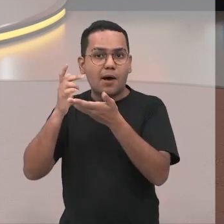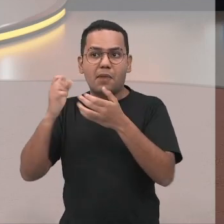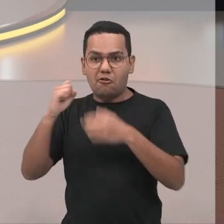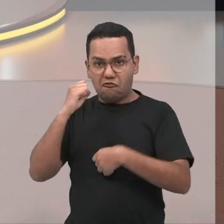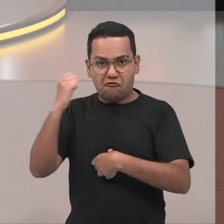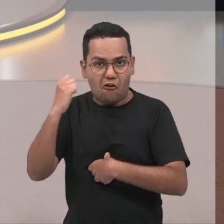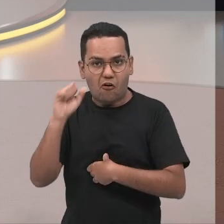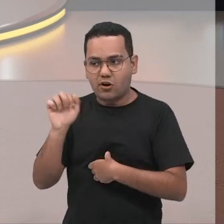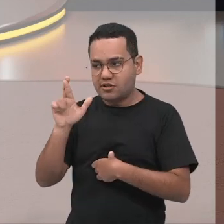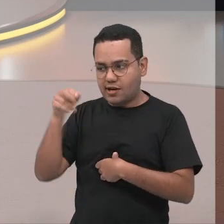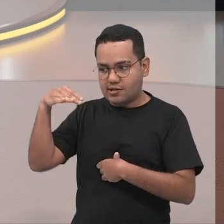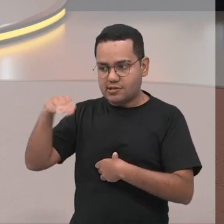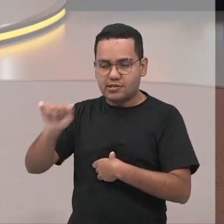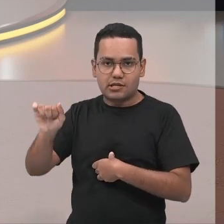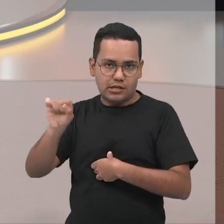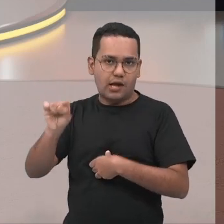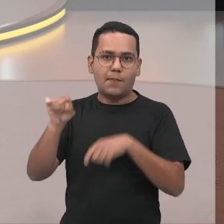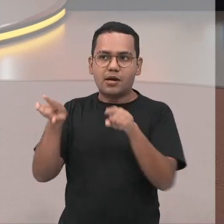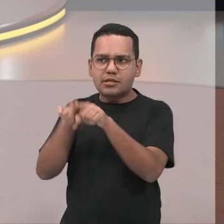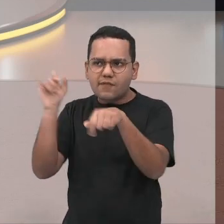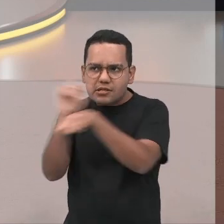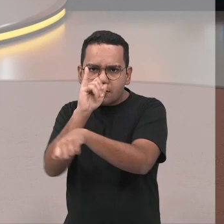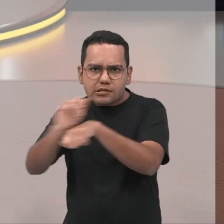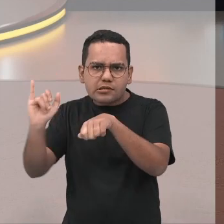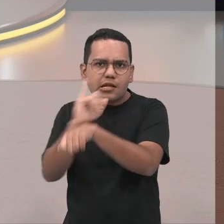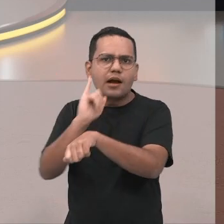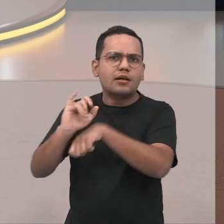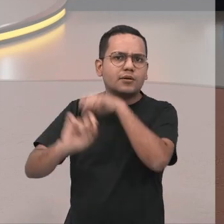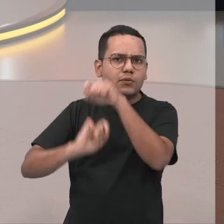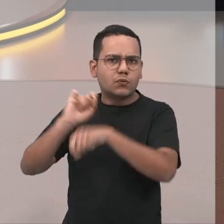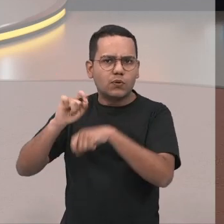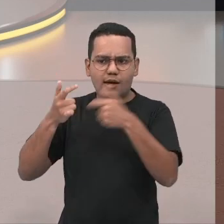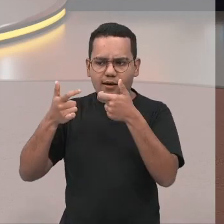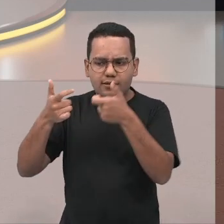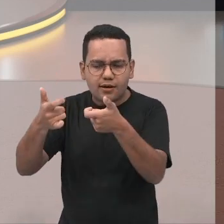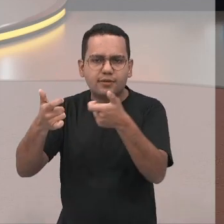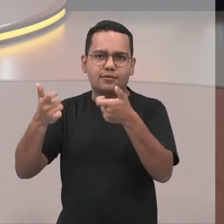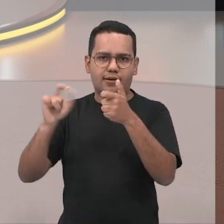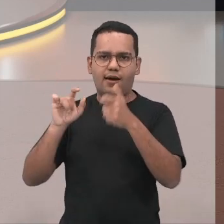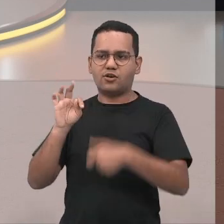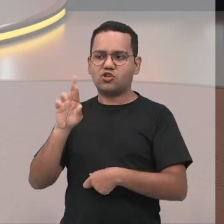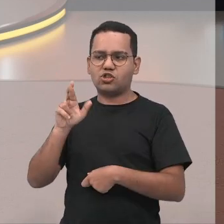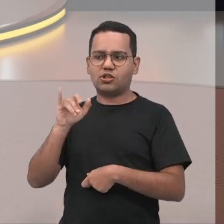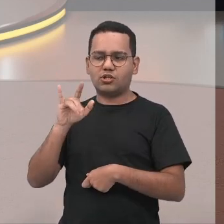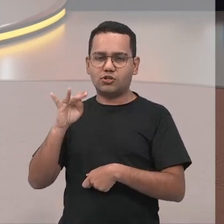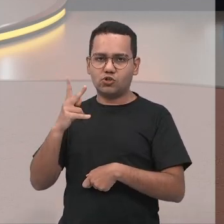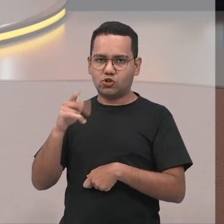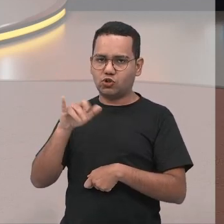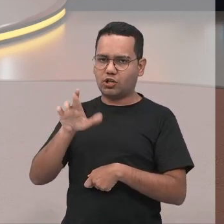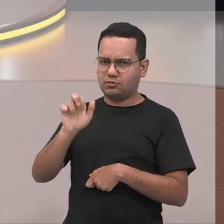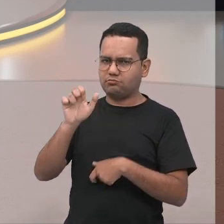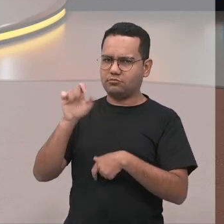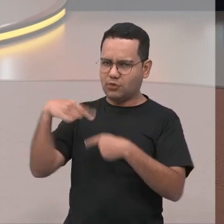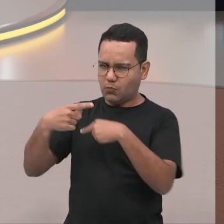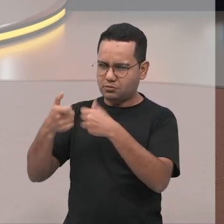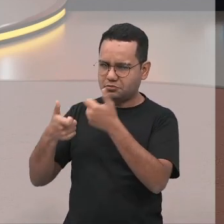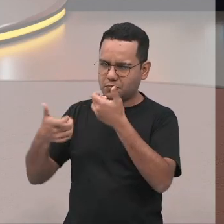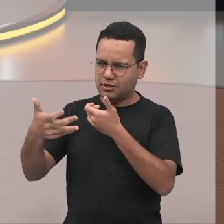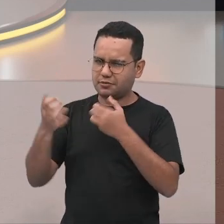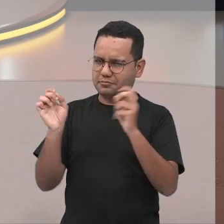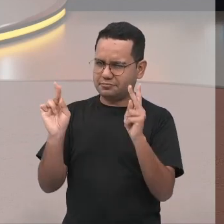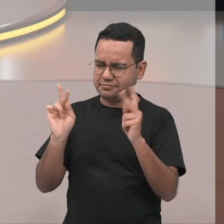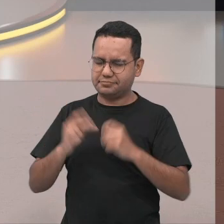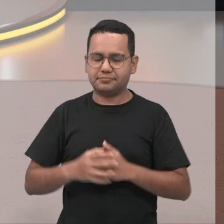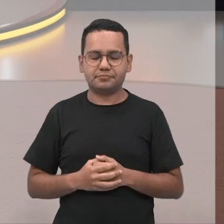momento, e uma delas é justamente a guerra de trincheiras, que a gente vai conhecer daqui a pouco. Vamos então conhecer agora alguns